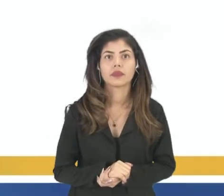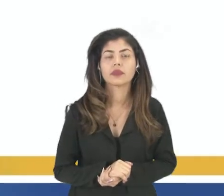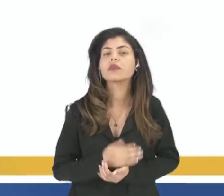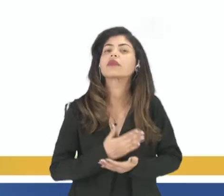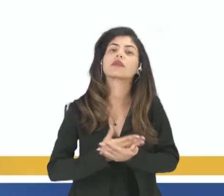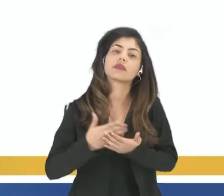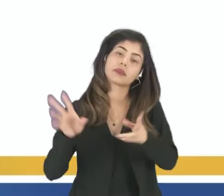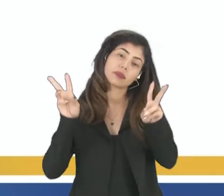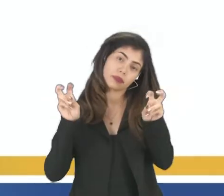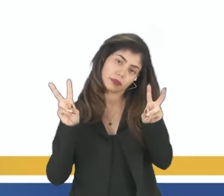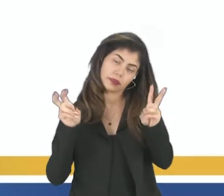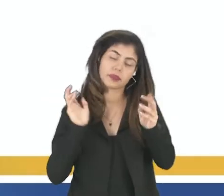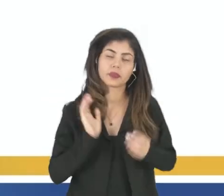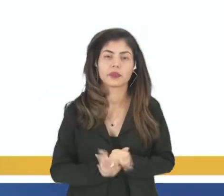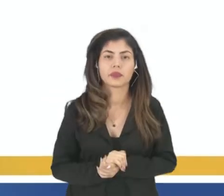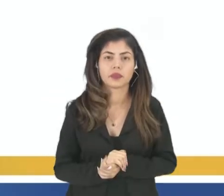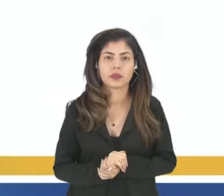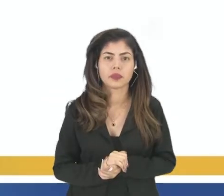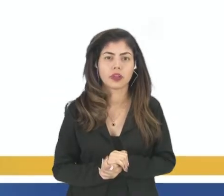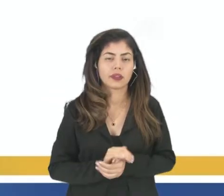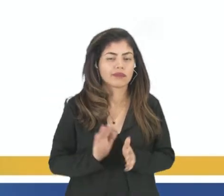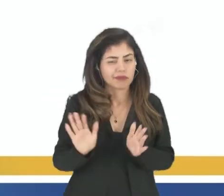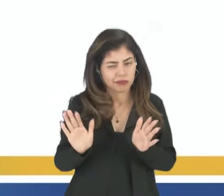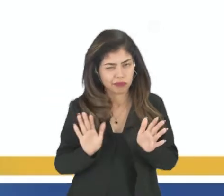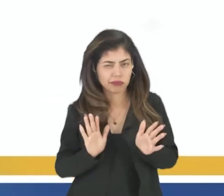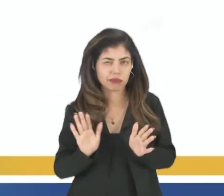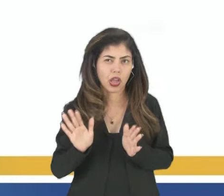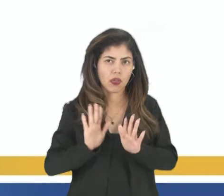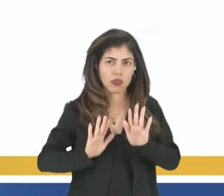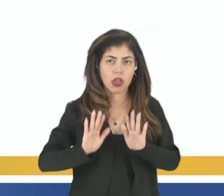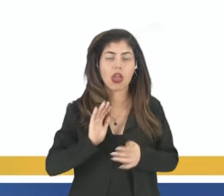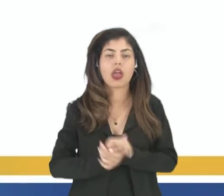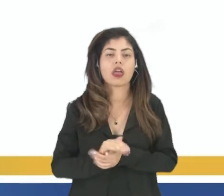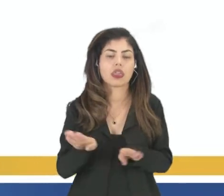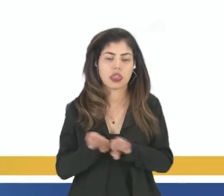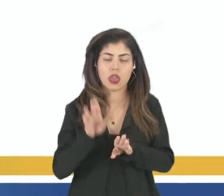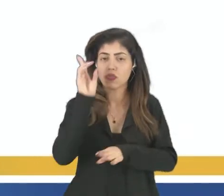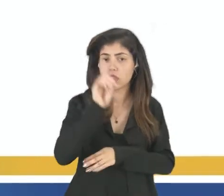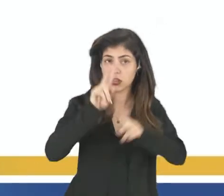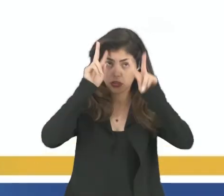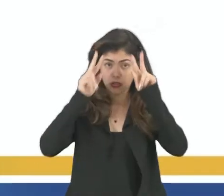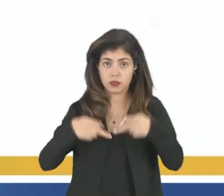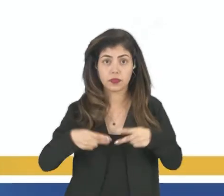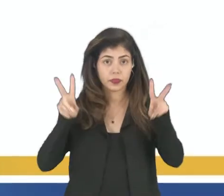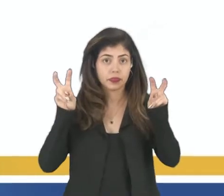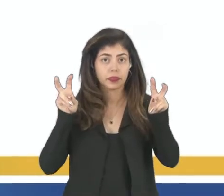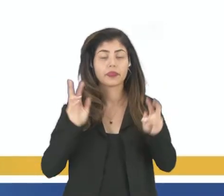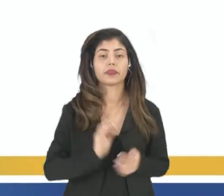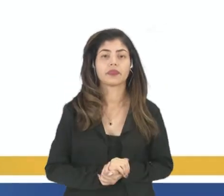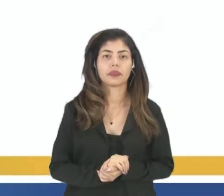gente vai começar um tema que é um dos mais sensíveis de toda essa temática dos direitos humanos.